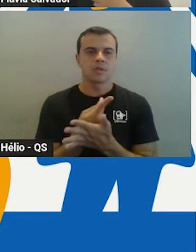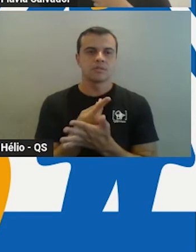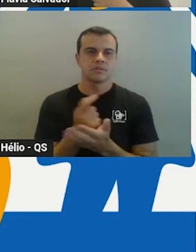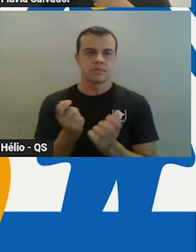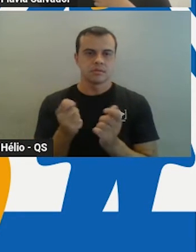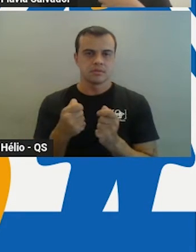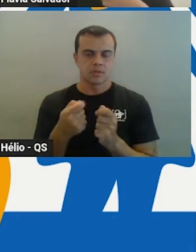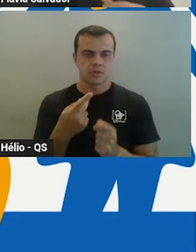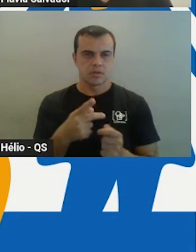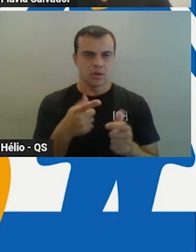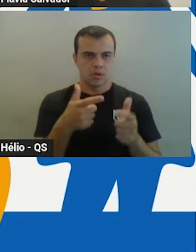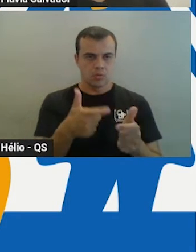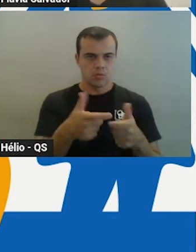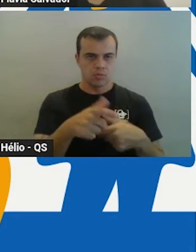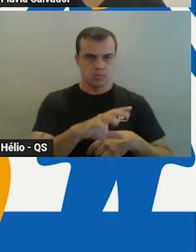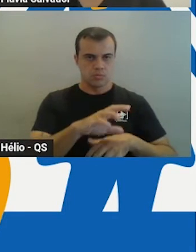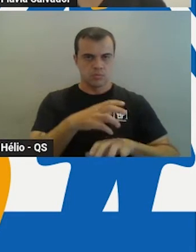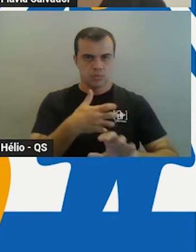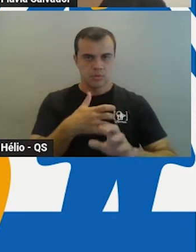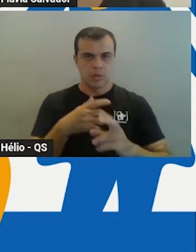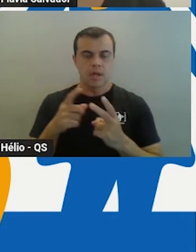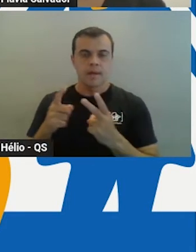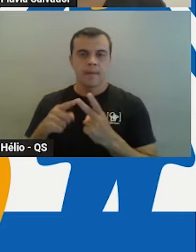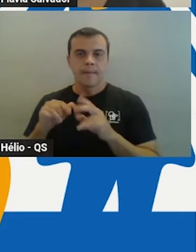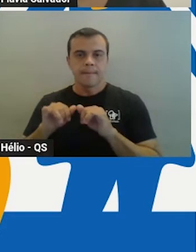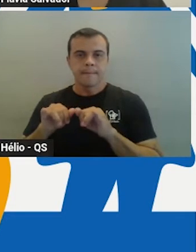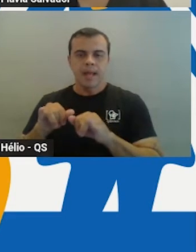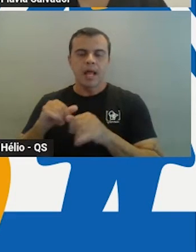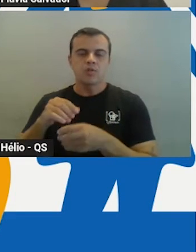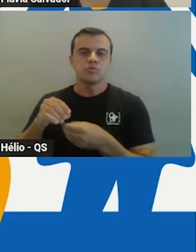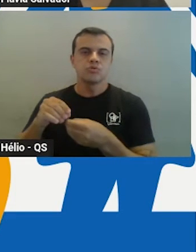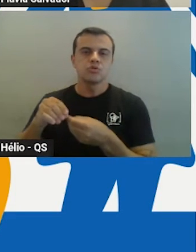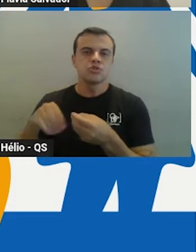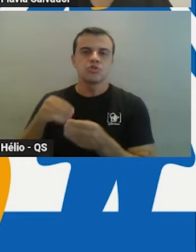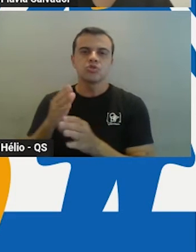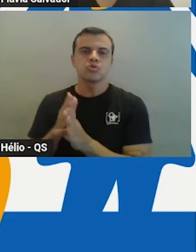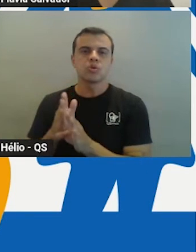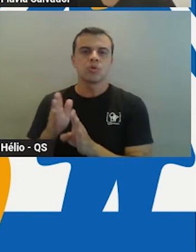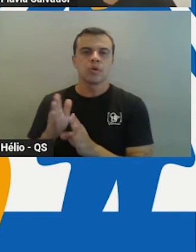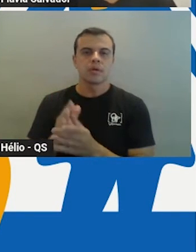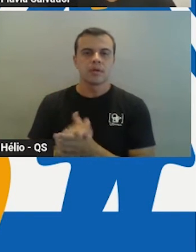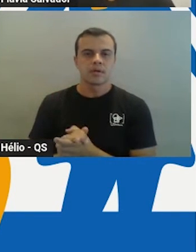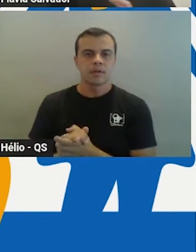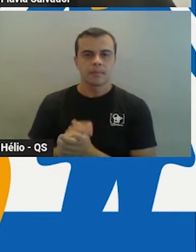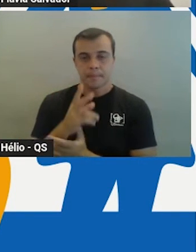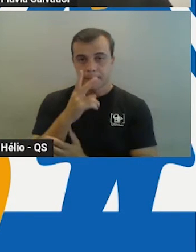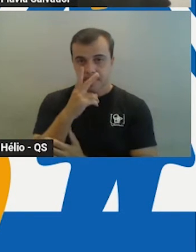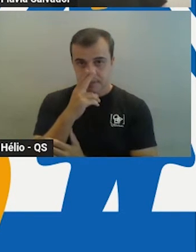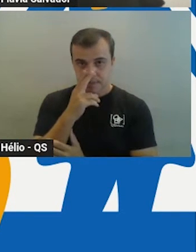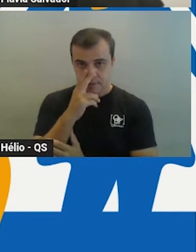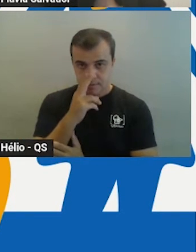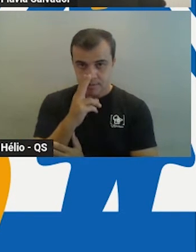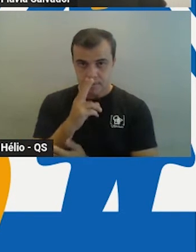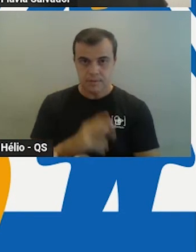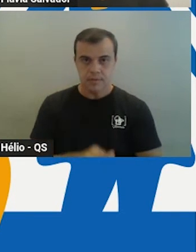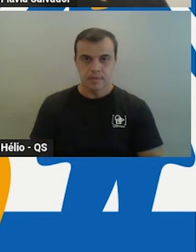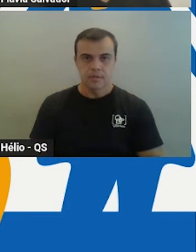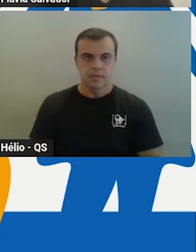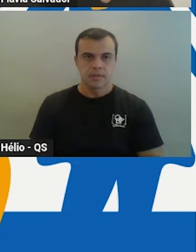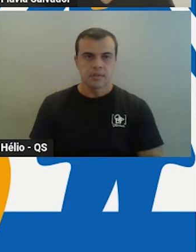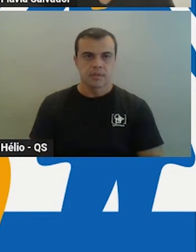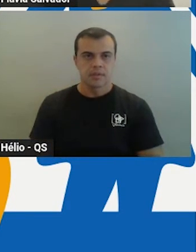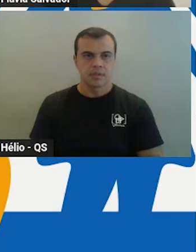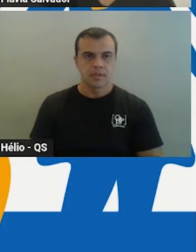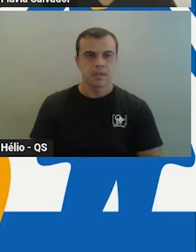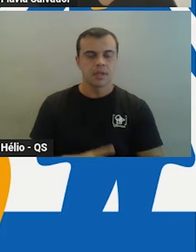coloca no lugar do outro. O mercado desencontro, ele é um pouquinho parecido, uma situação um pouquinho parecida, mas o mercado desencontro